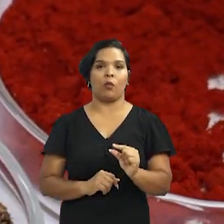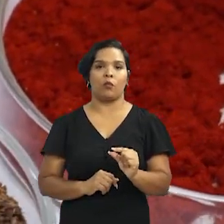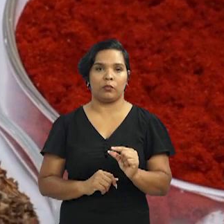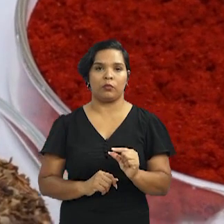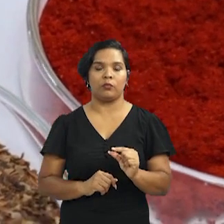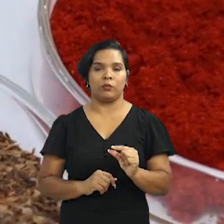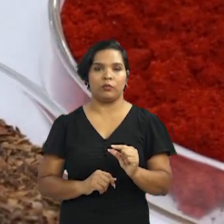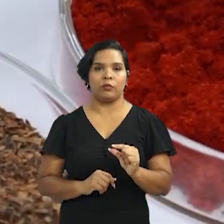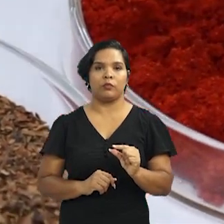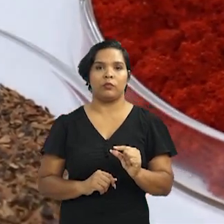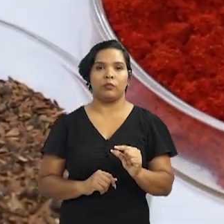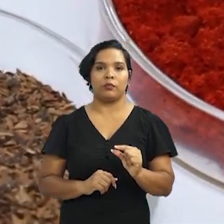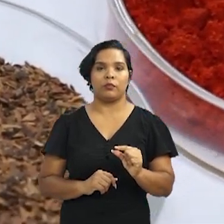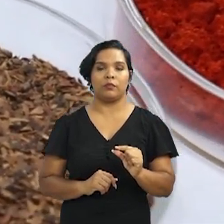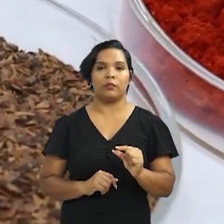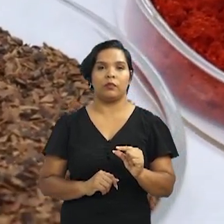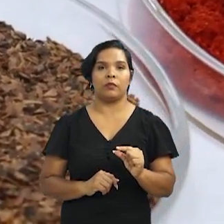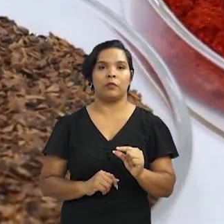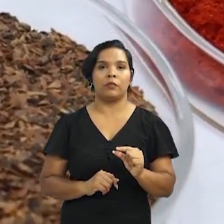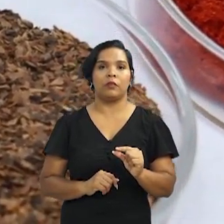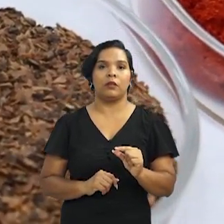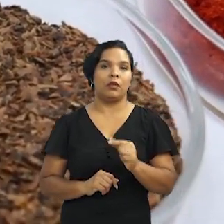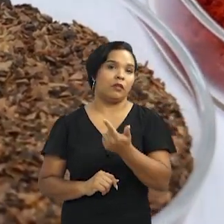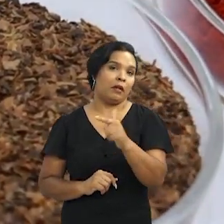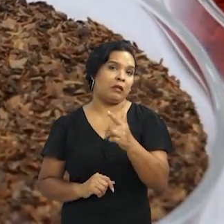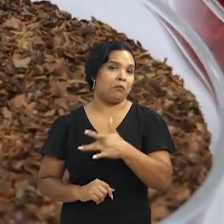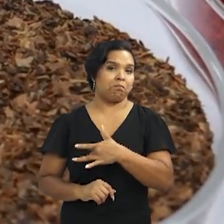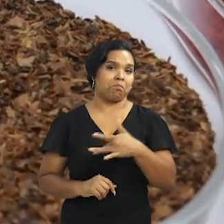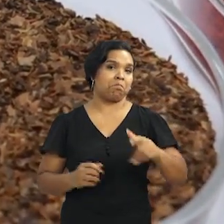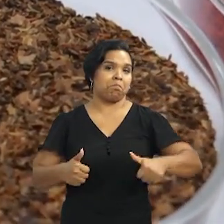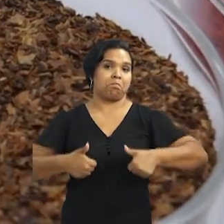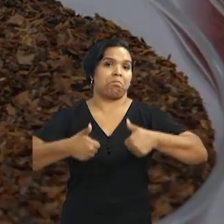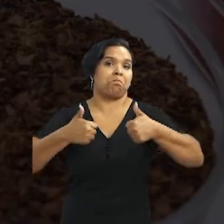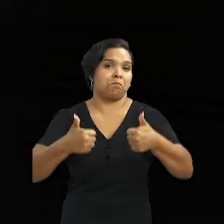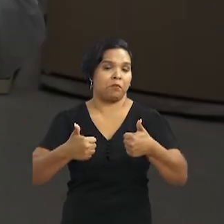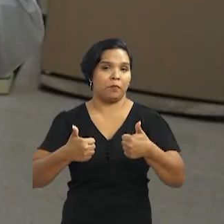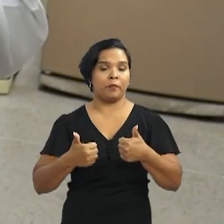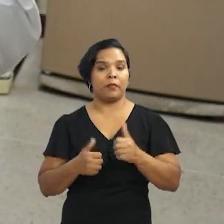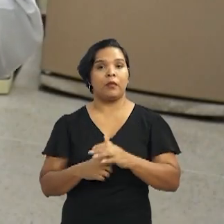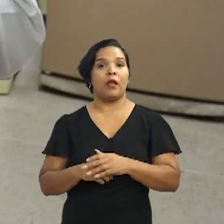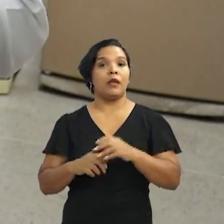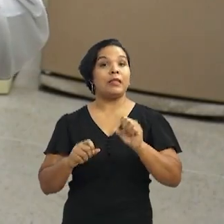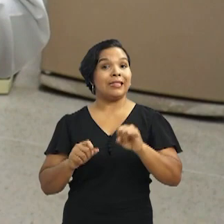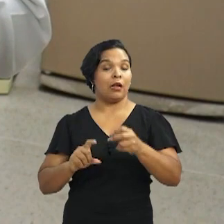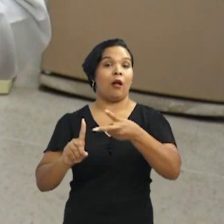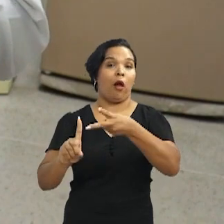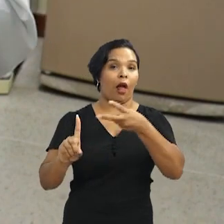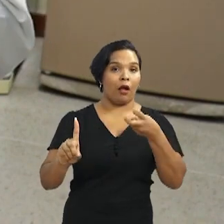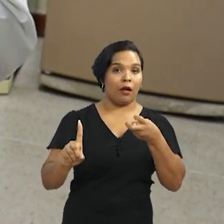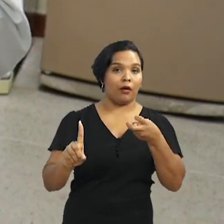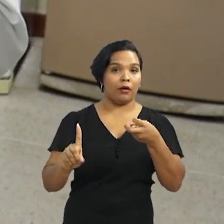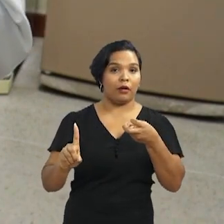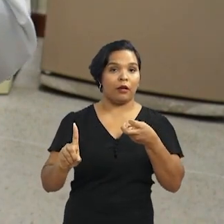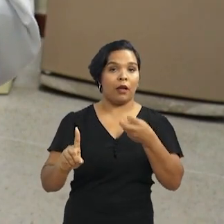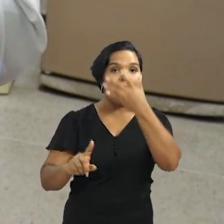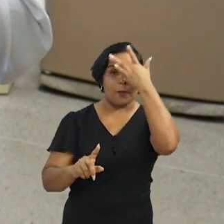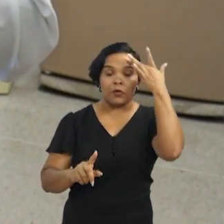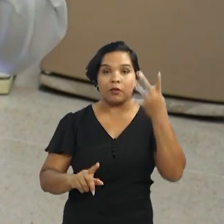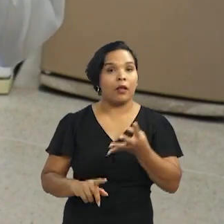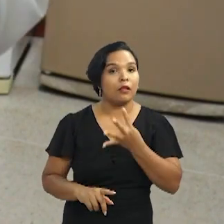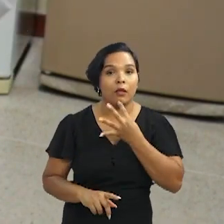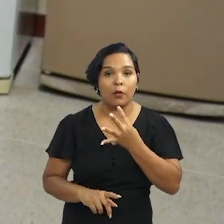menor, né? Esses compostos que vão me trazer esses benefícios. Uma vez que é fraudada, o consumidor